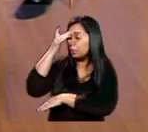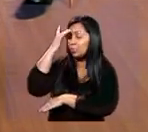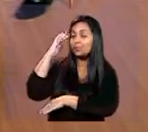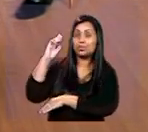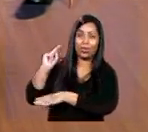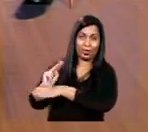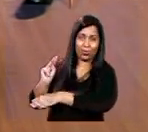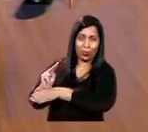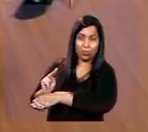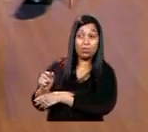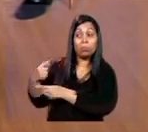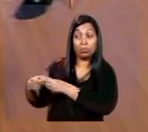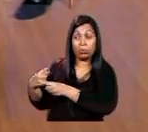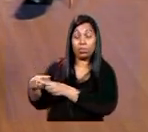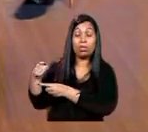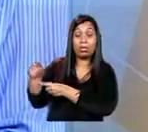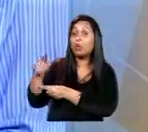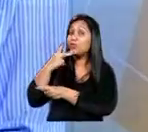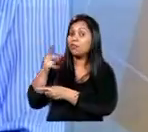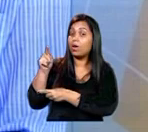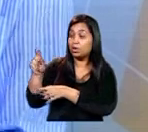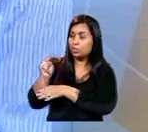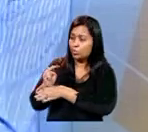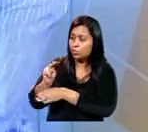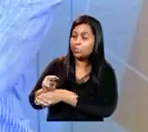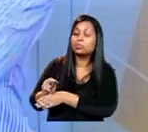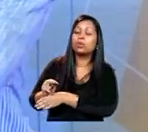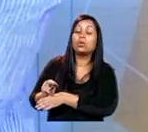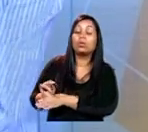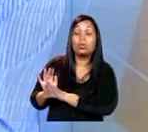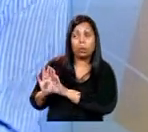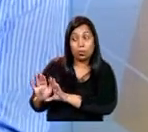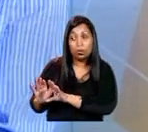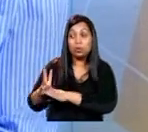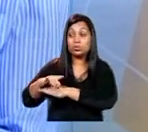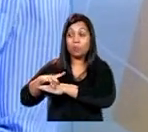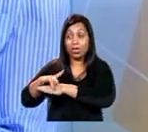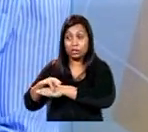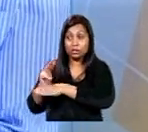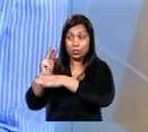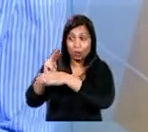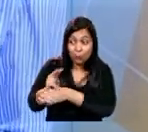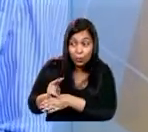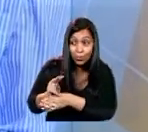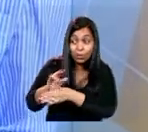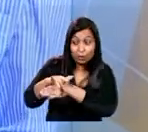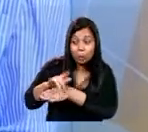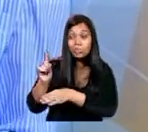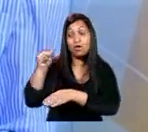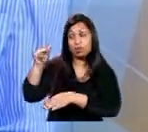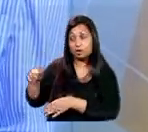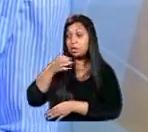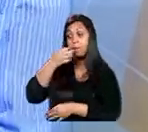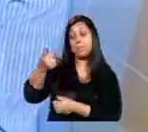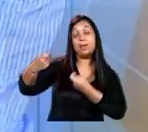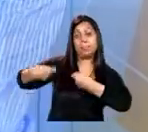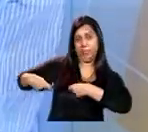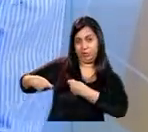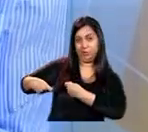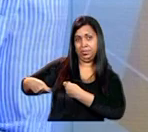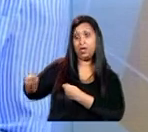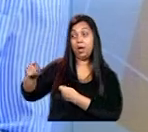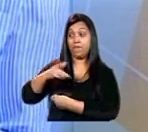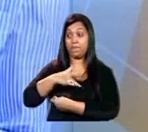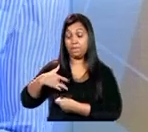sempre friso muito com o meu cuidador, o nosso cuidador que está lá, assim, doente não cuida de doente. Então, você precisa estar